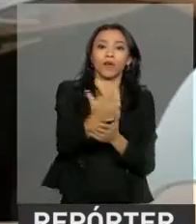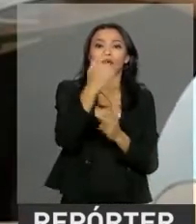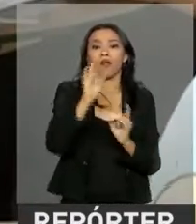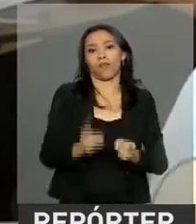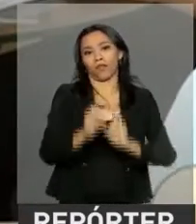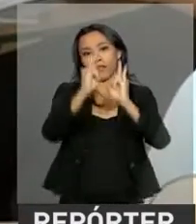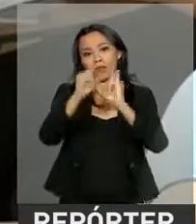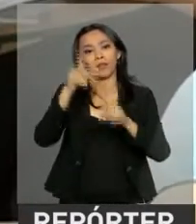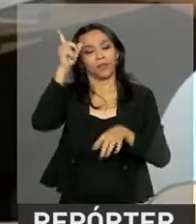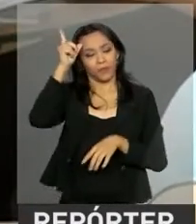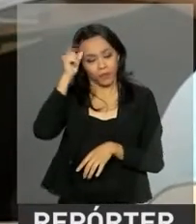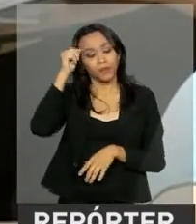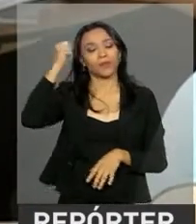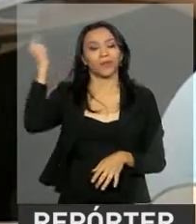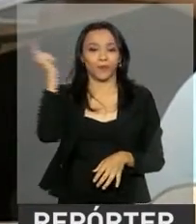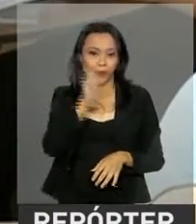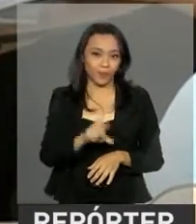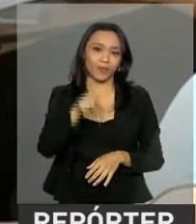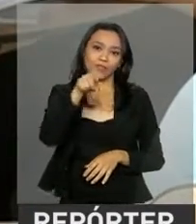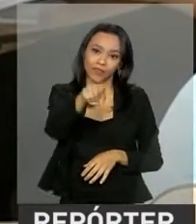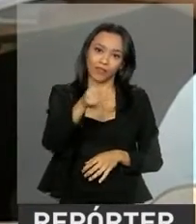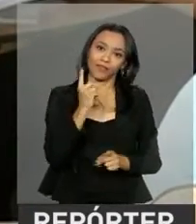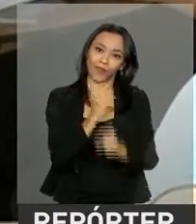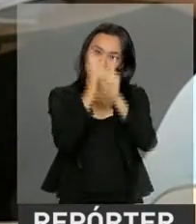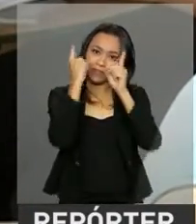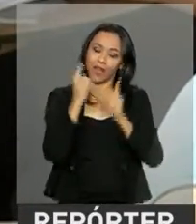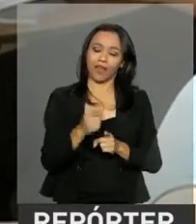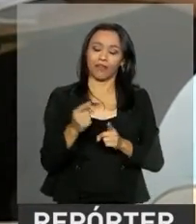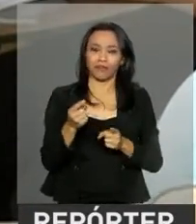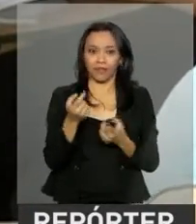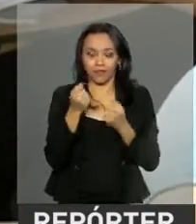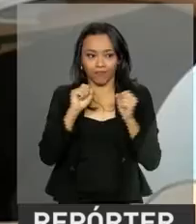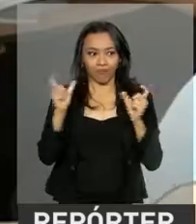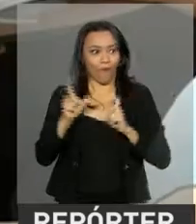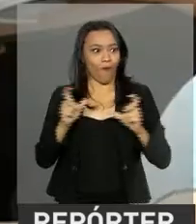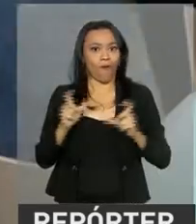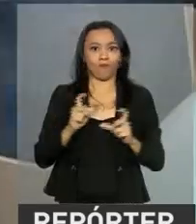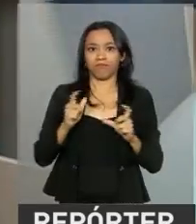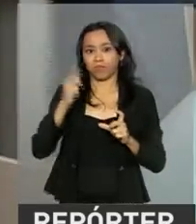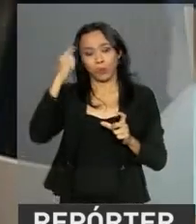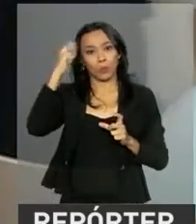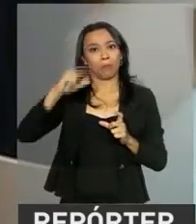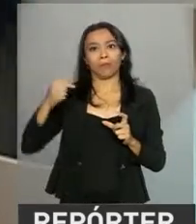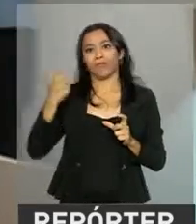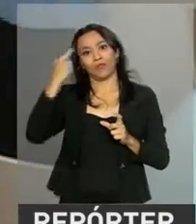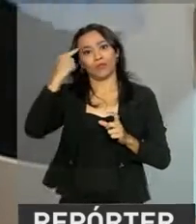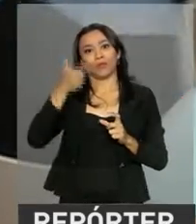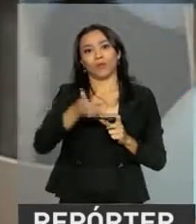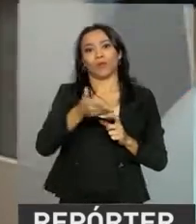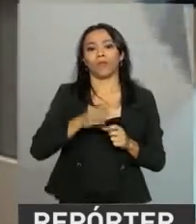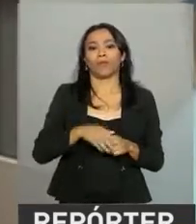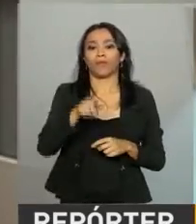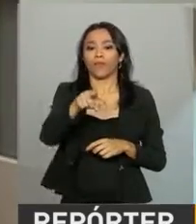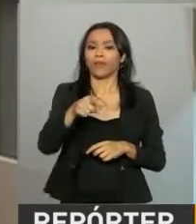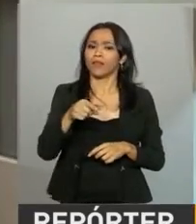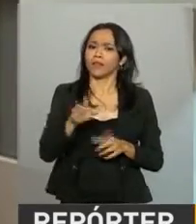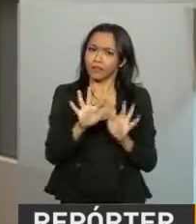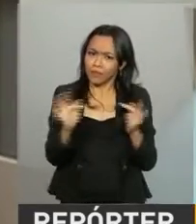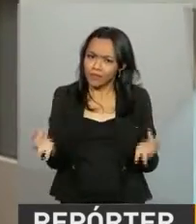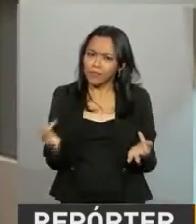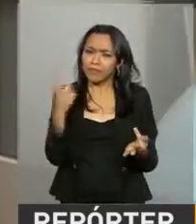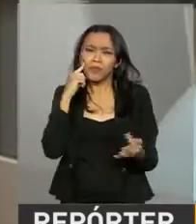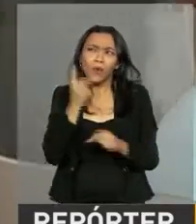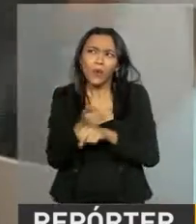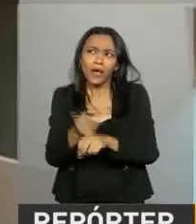finalmente encontrar um imóvel que até superou as expectativas achei que englobem básico bem simples